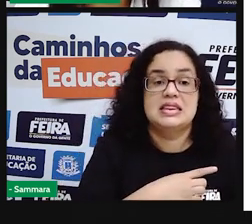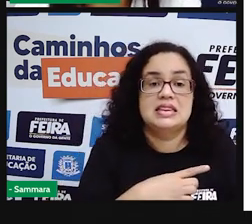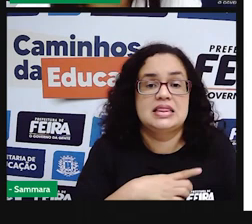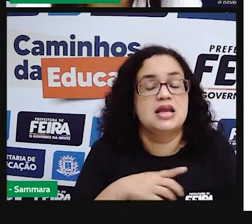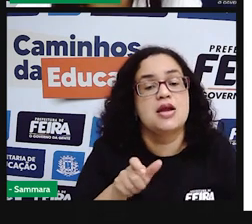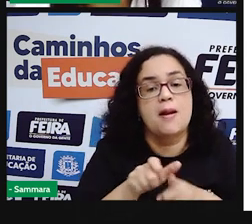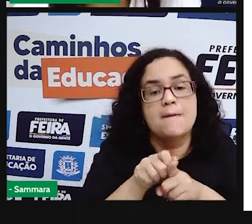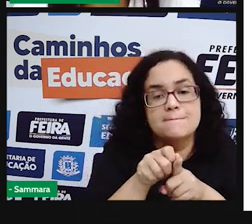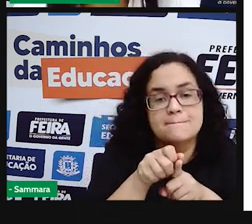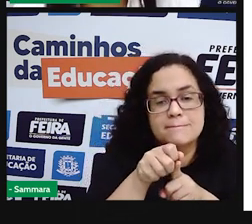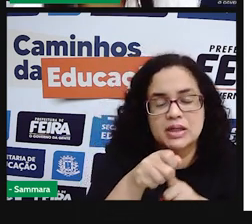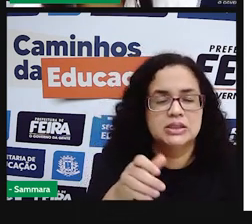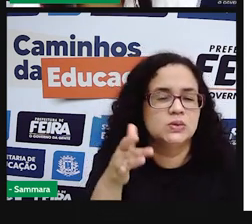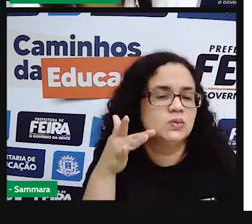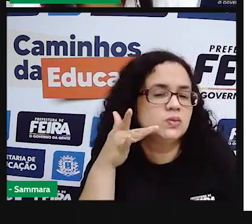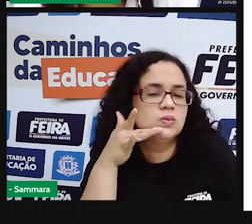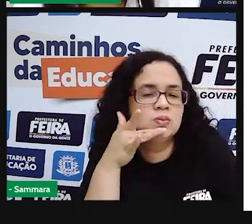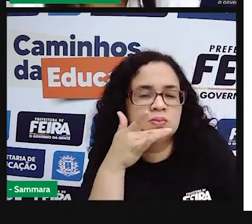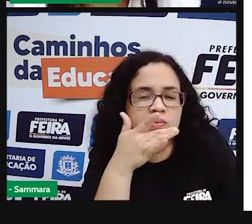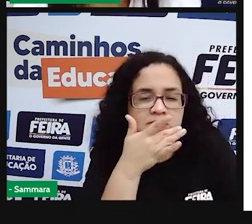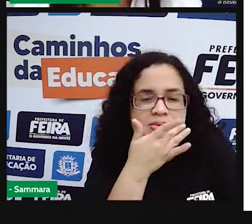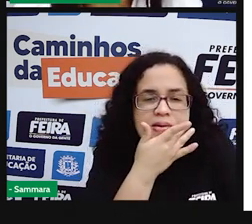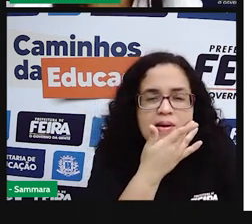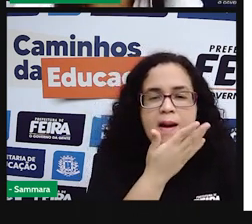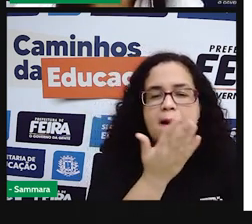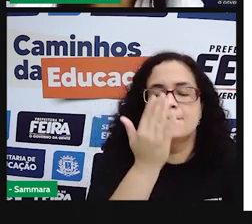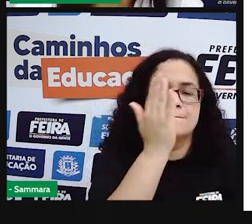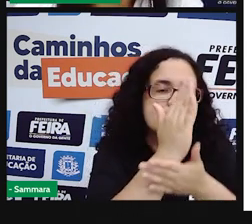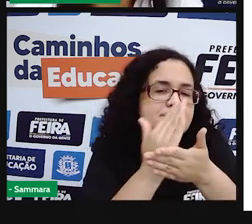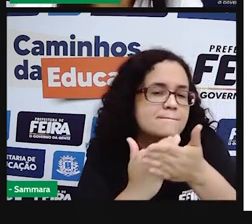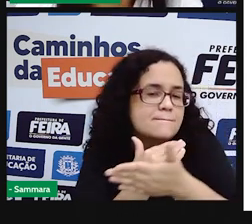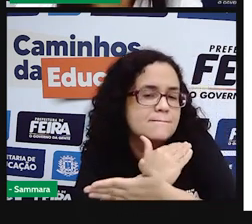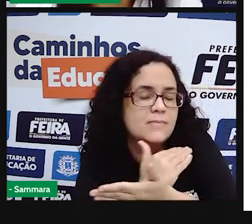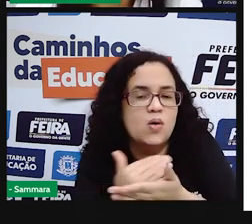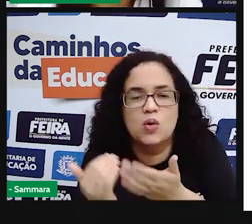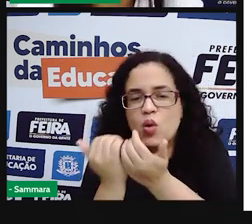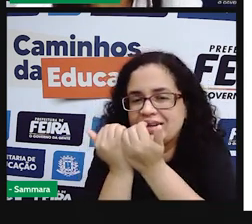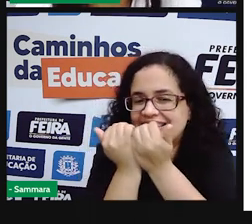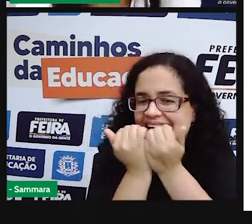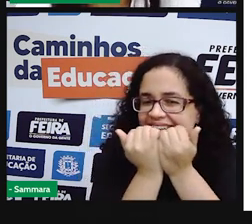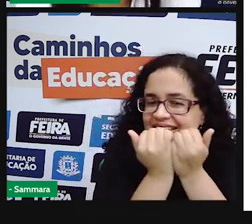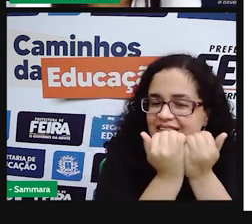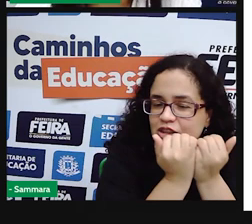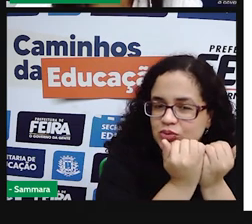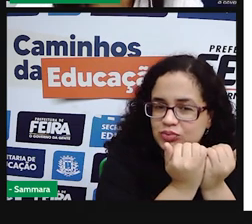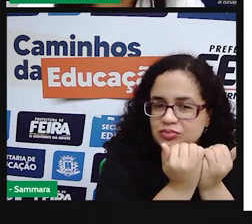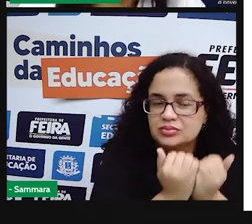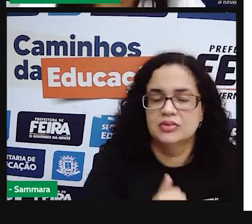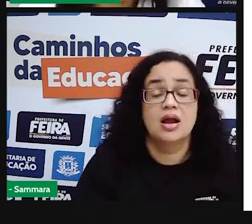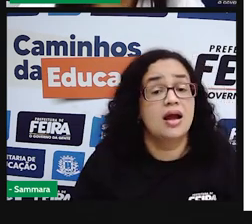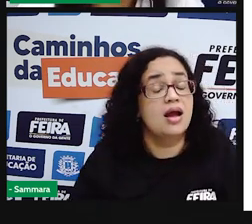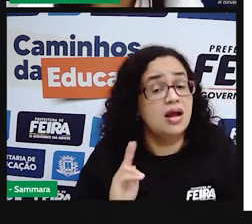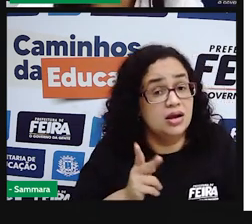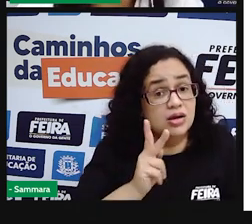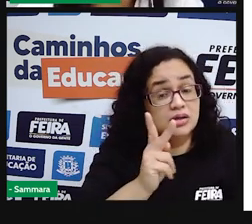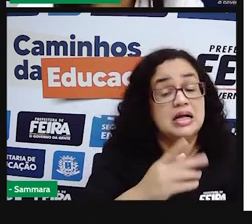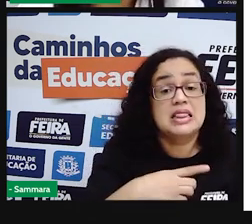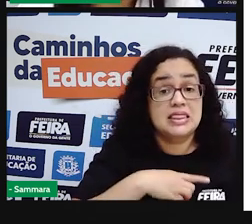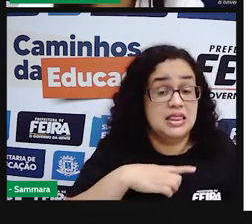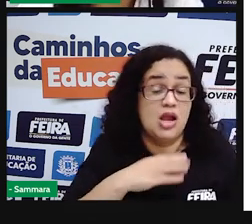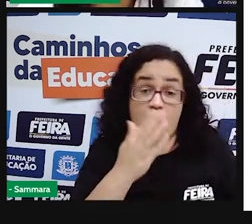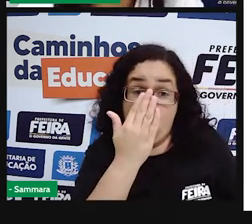arroz doce, bolo de fubá, de milho. E Chico continua. Tem